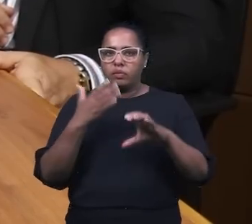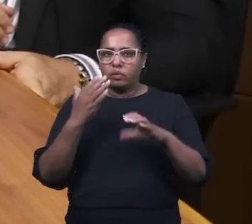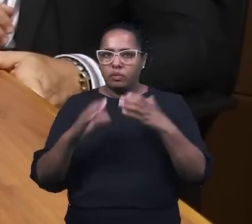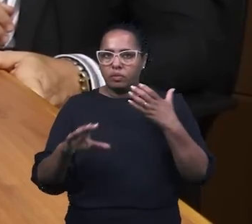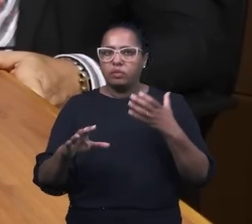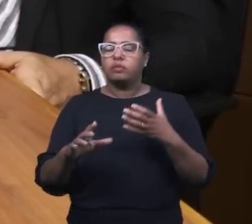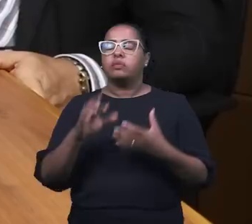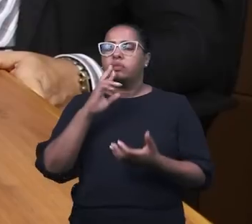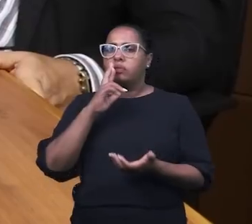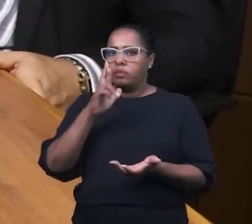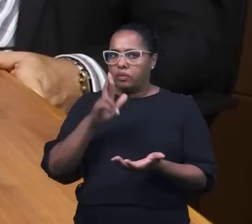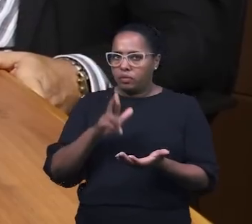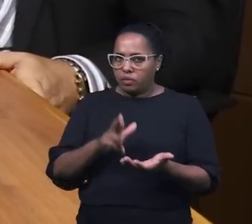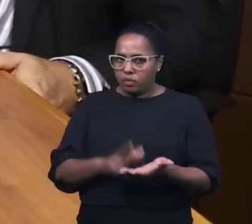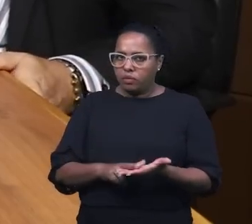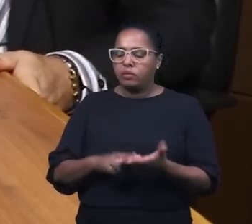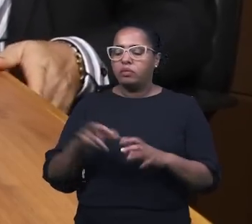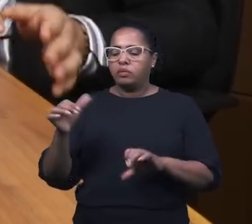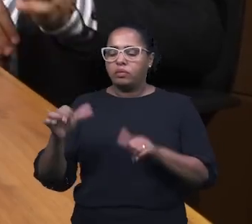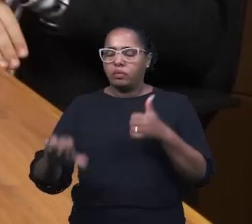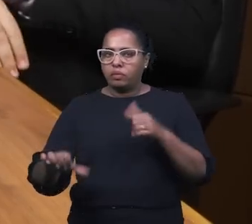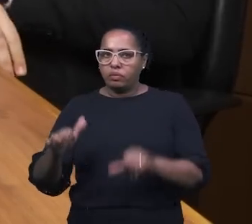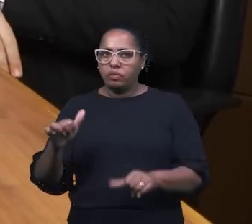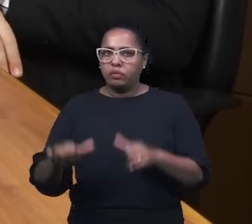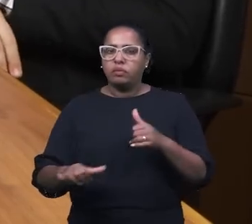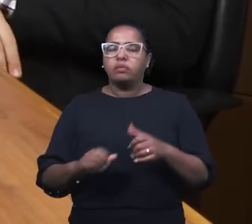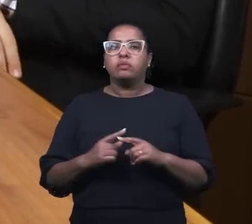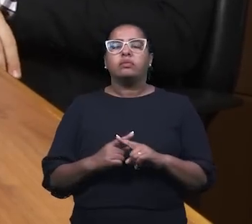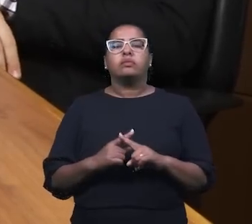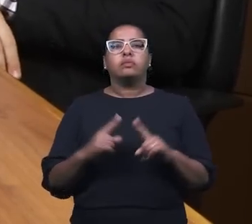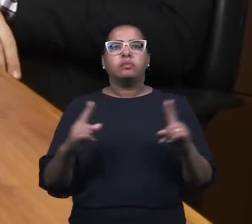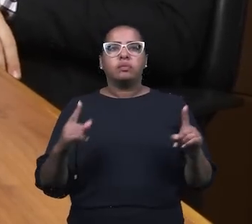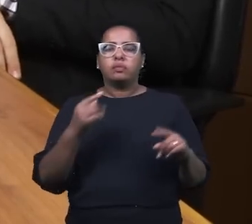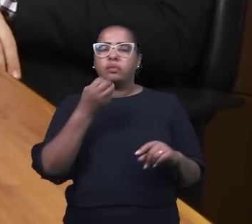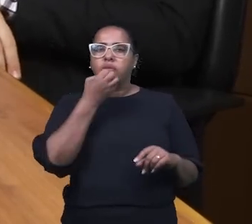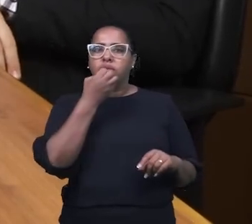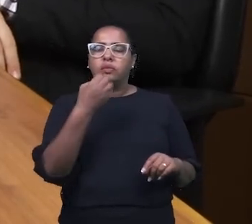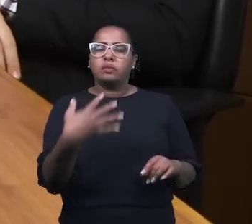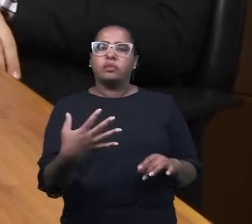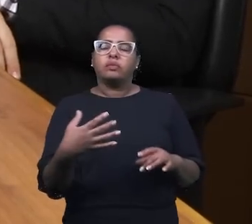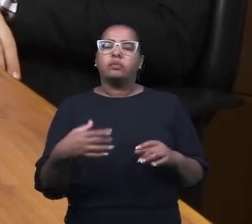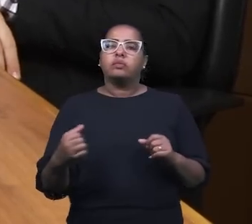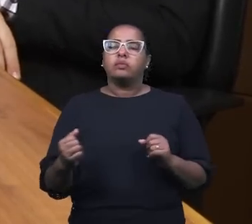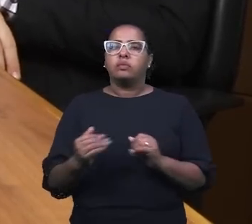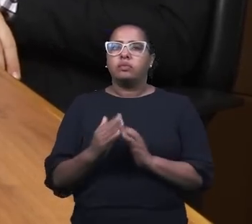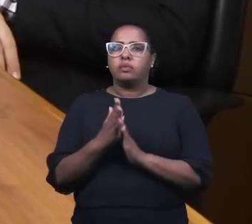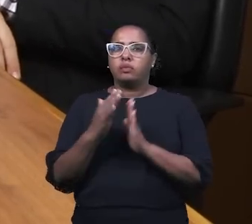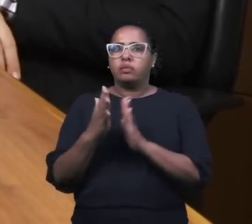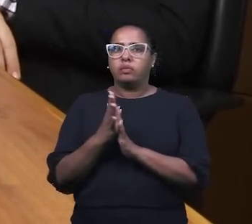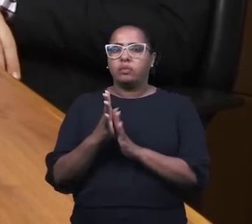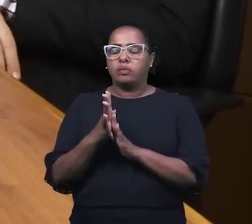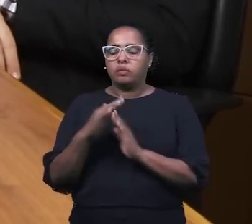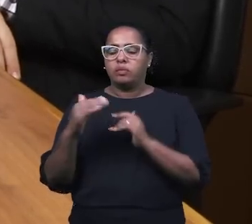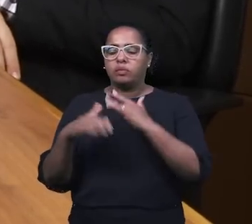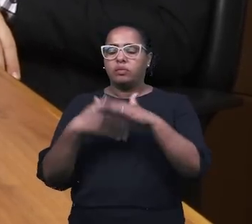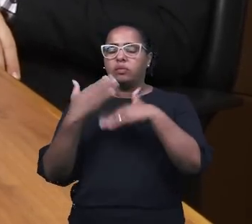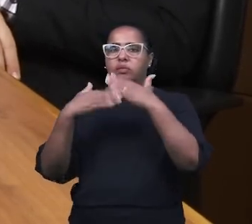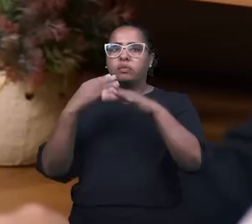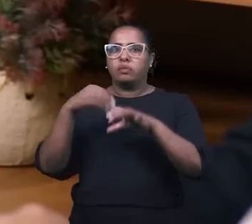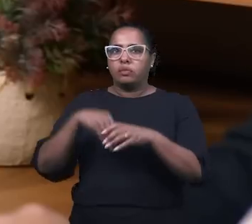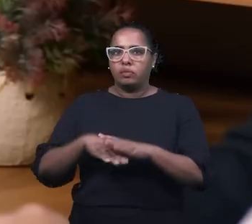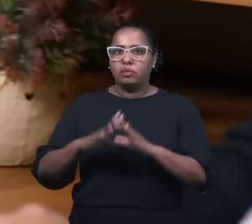são o resultado dessa avaliação. Uhum. Mas é muito bom que também o louvor seja desenvolvido na